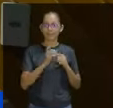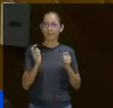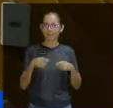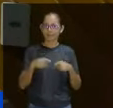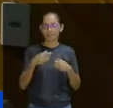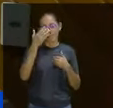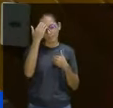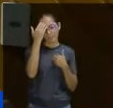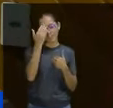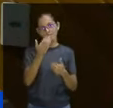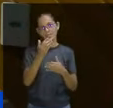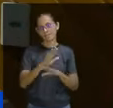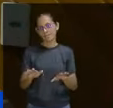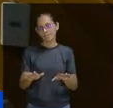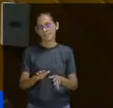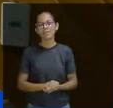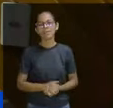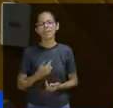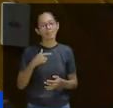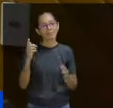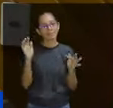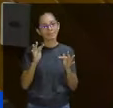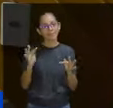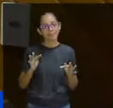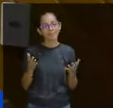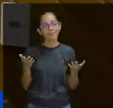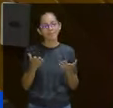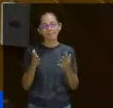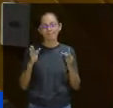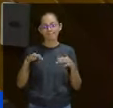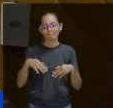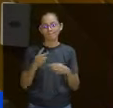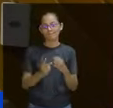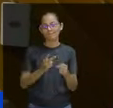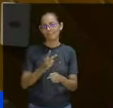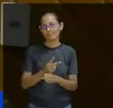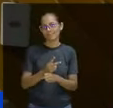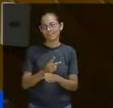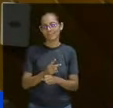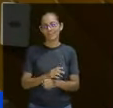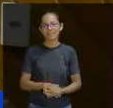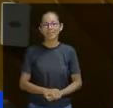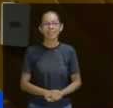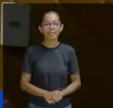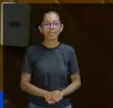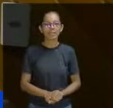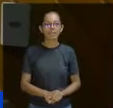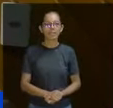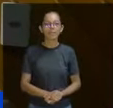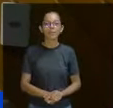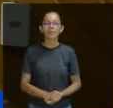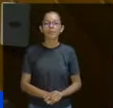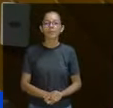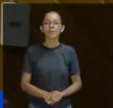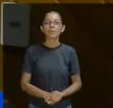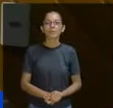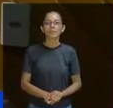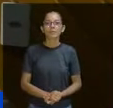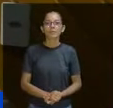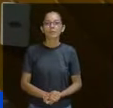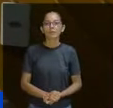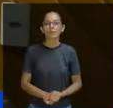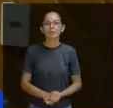isso, e estou muito feliz de estar terminando esse biênio aqui. Tenham novos ares para